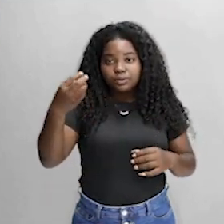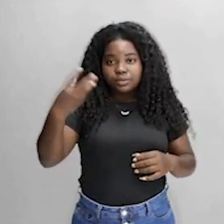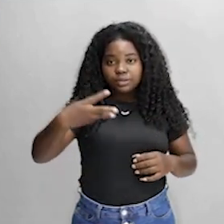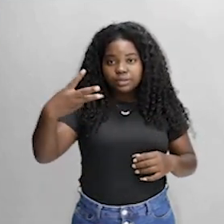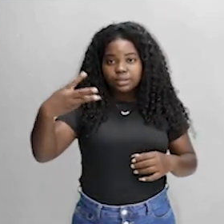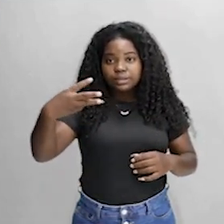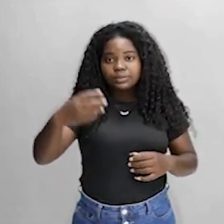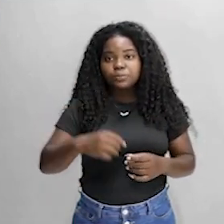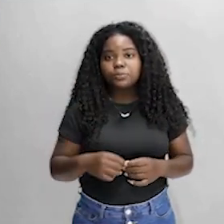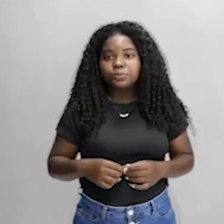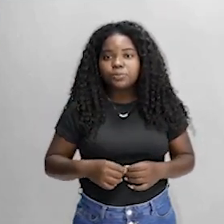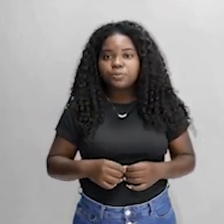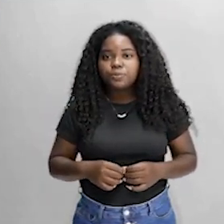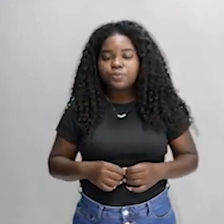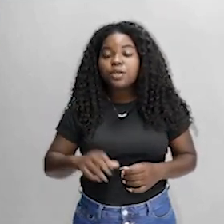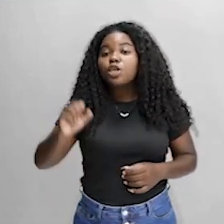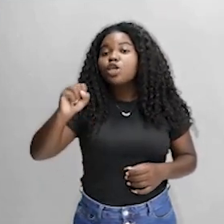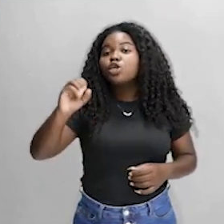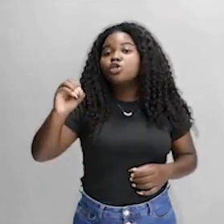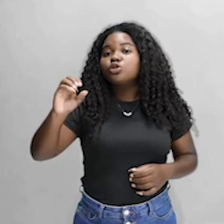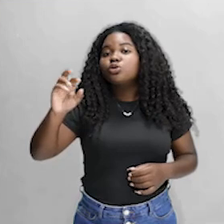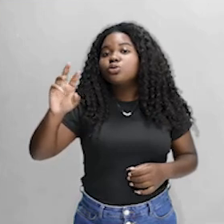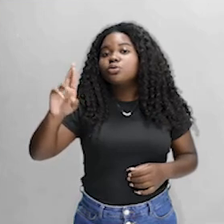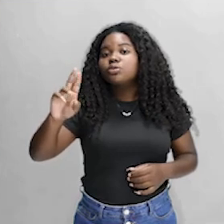e em extensão, é Sócrates.